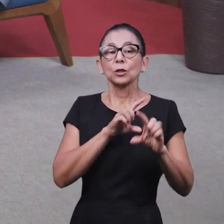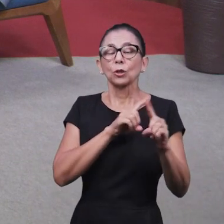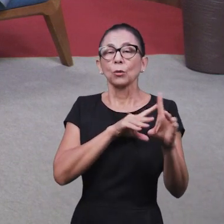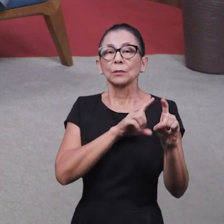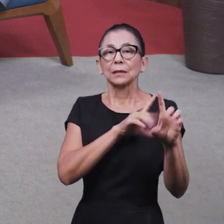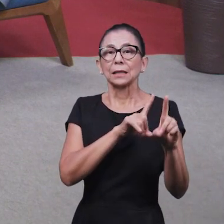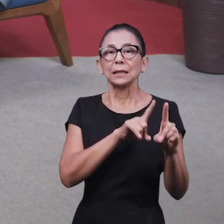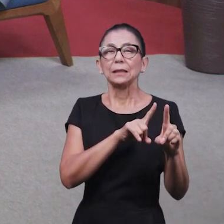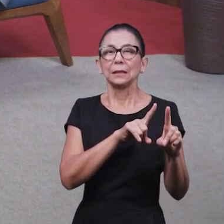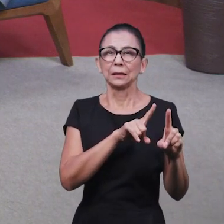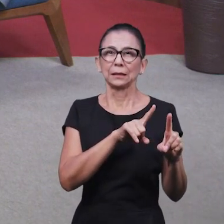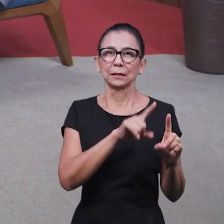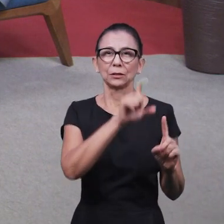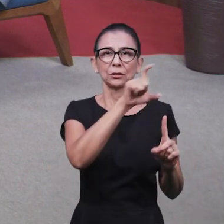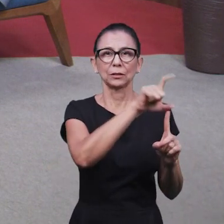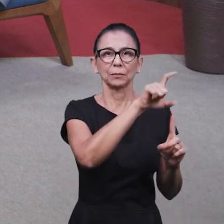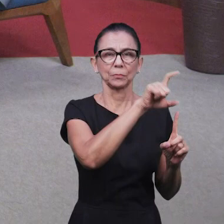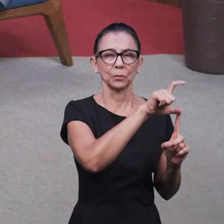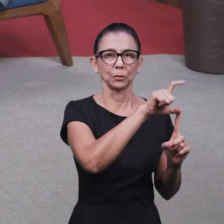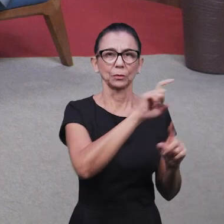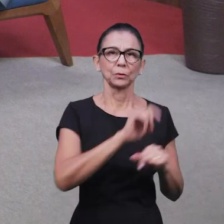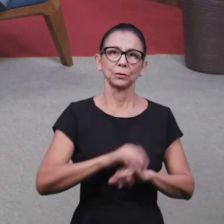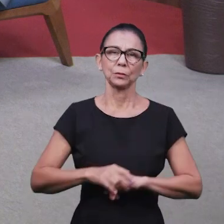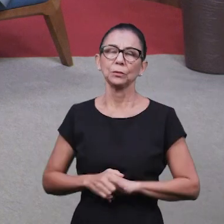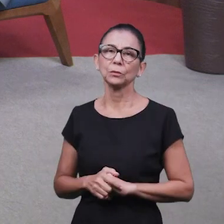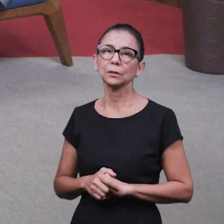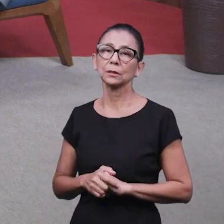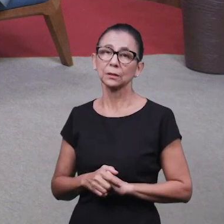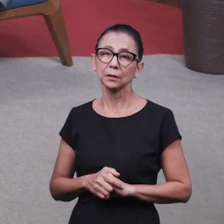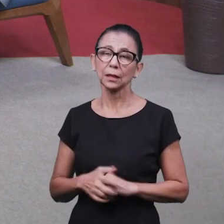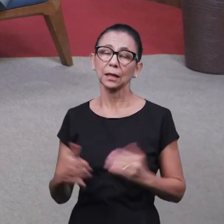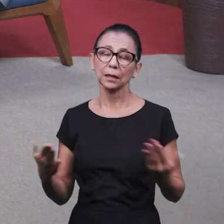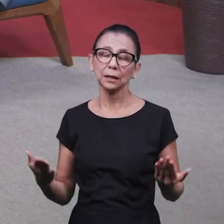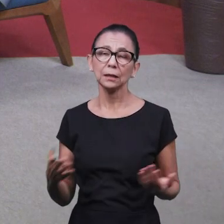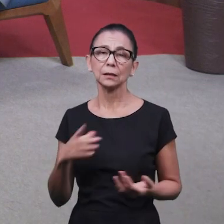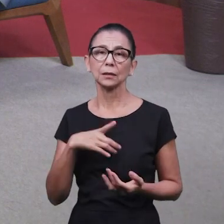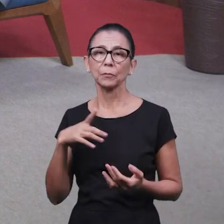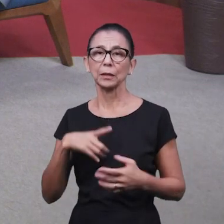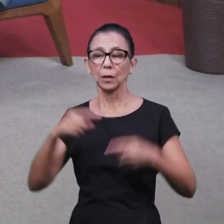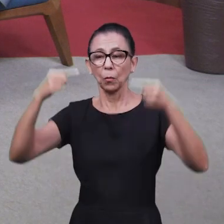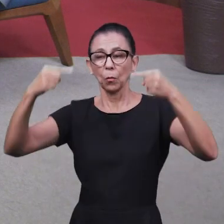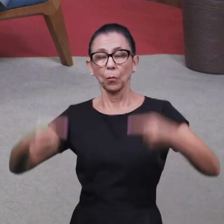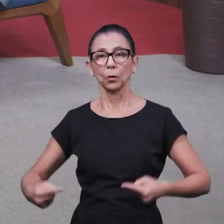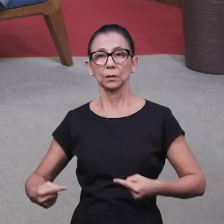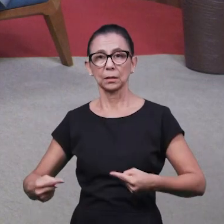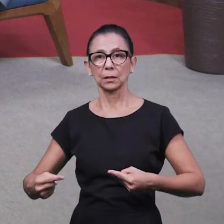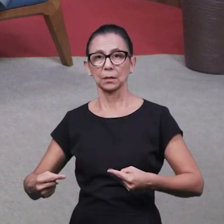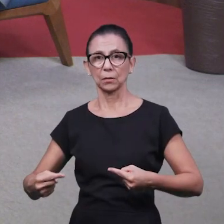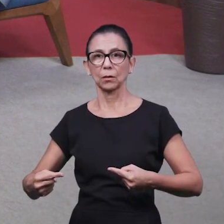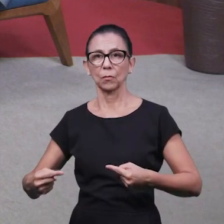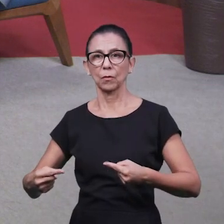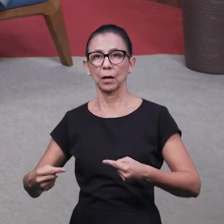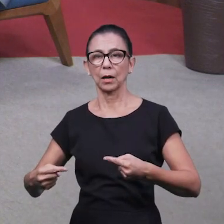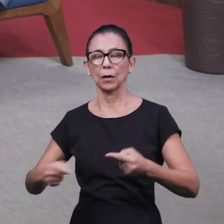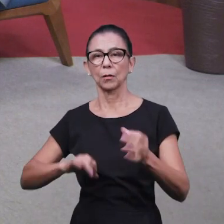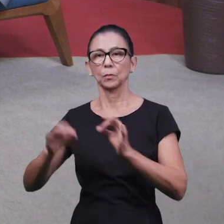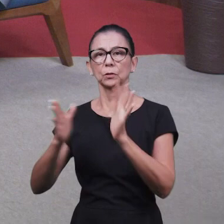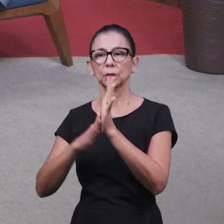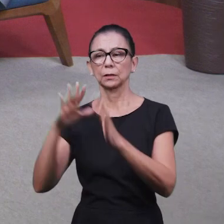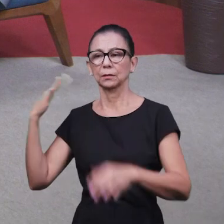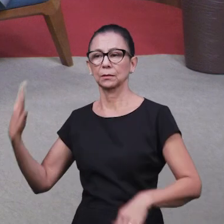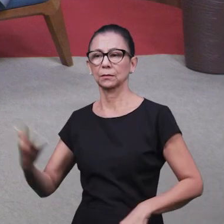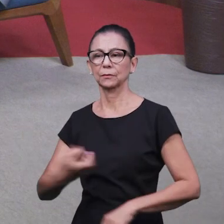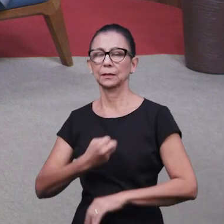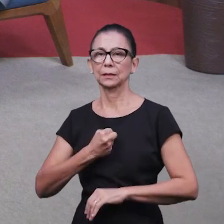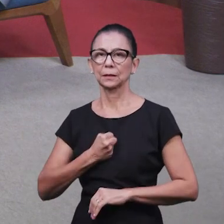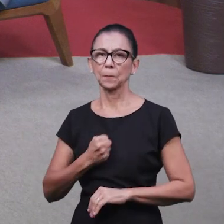da apostasia. Mas a oposição ela também pode vir de dentro do homem, do próprio homem, da doutrina da carne, a oposição da carne, não é